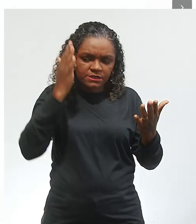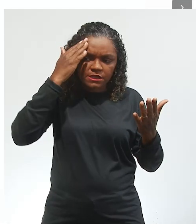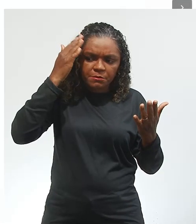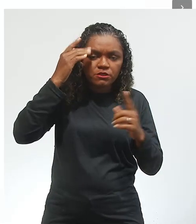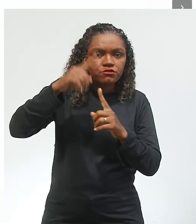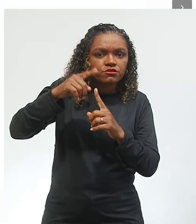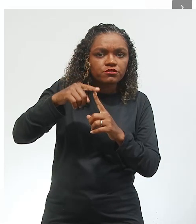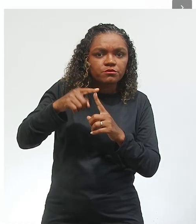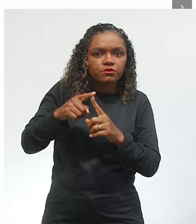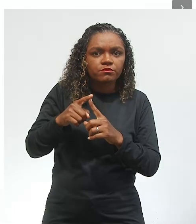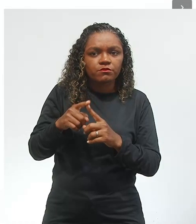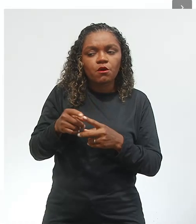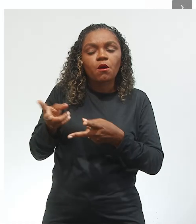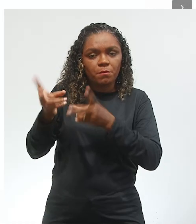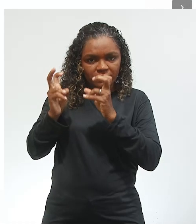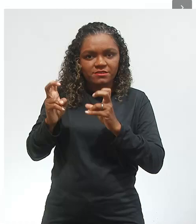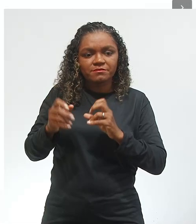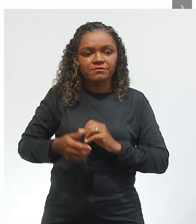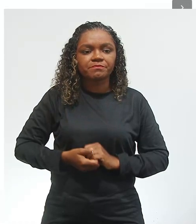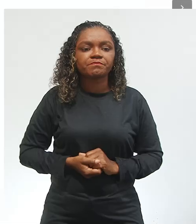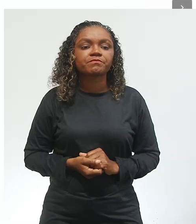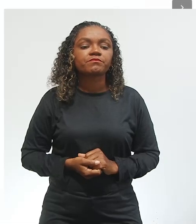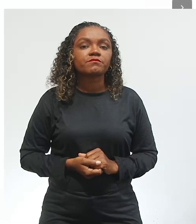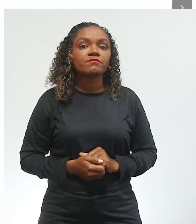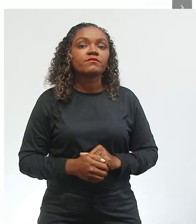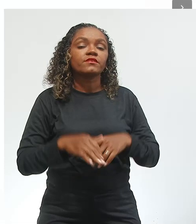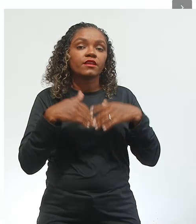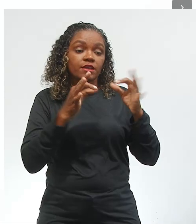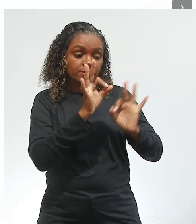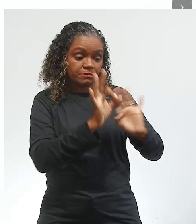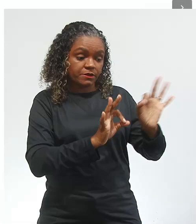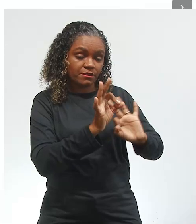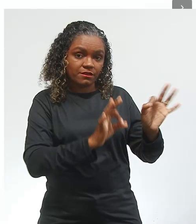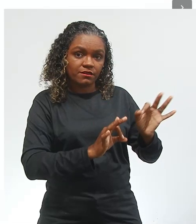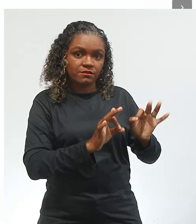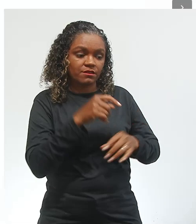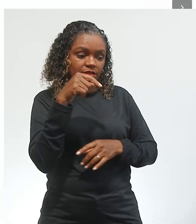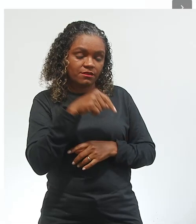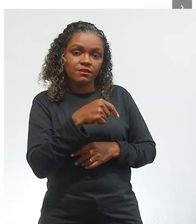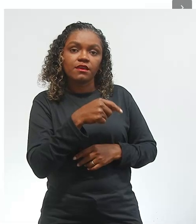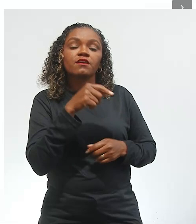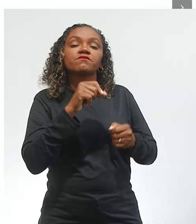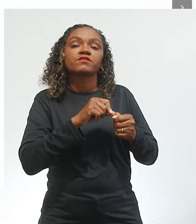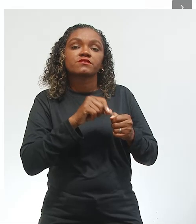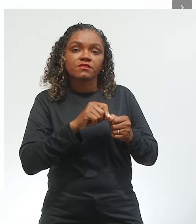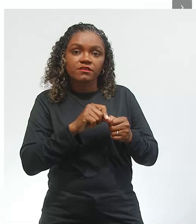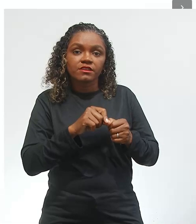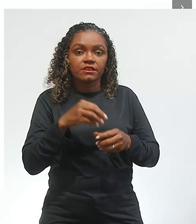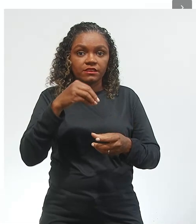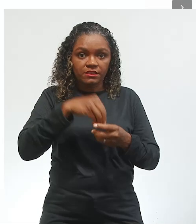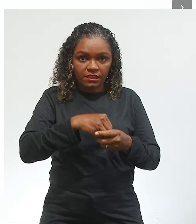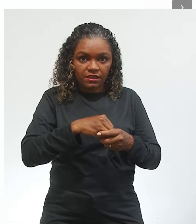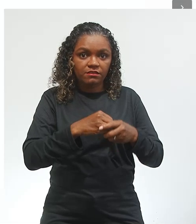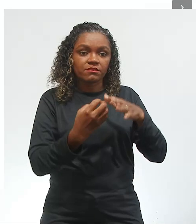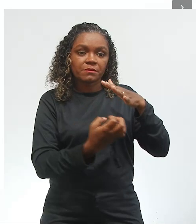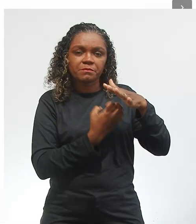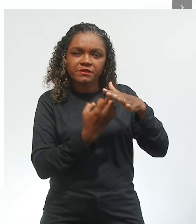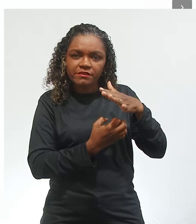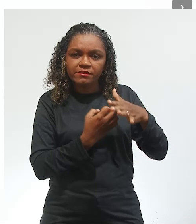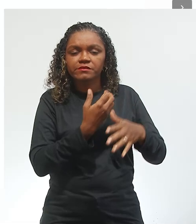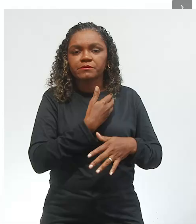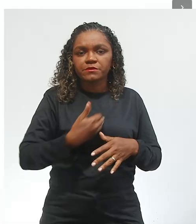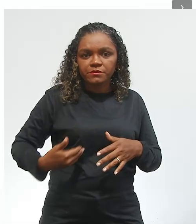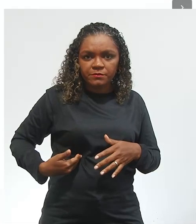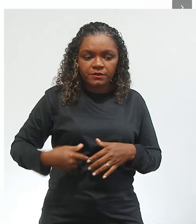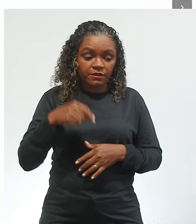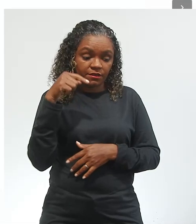O plano, ele também é interessante porque ele pode diminuir as objeções internas que possam ter dentro da